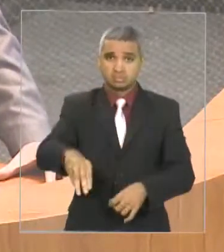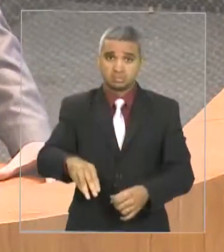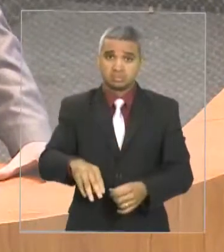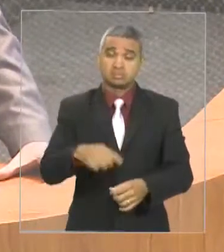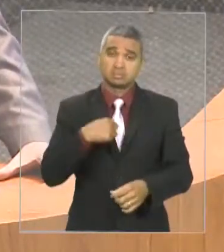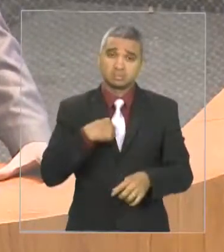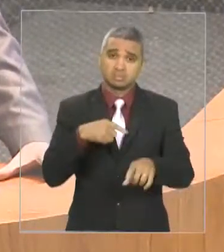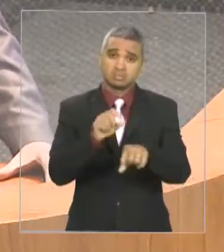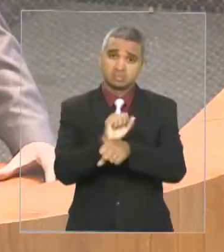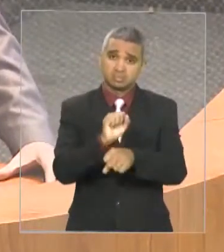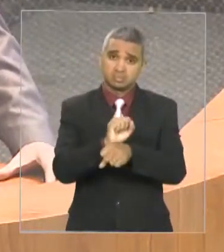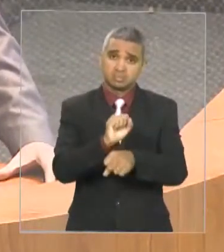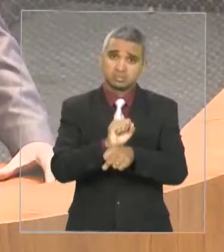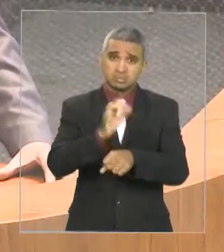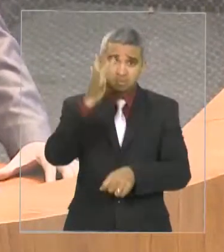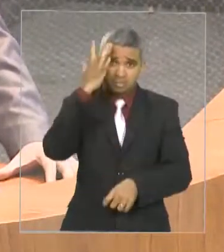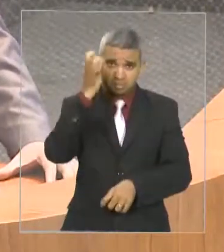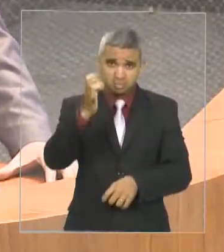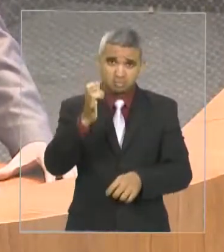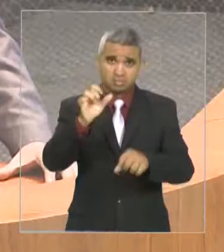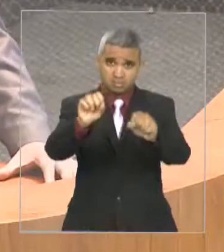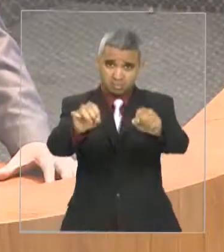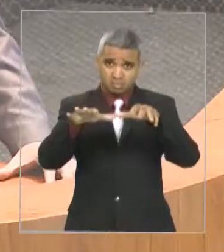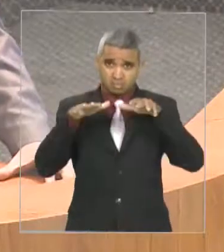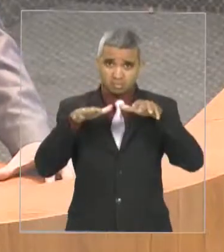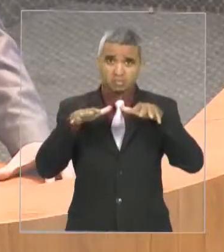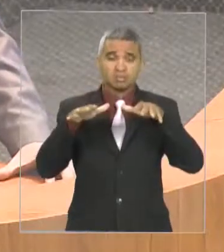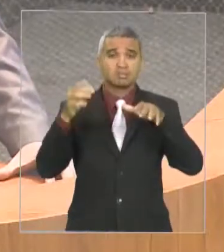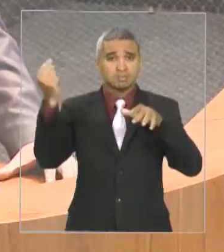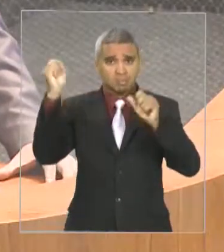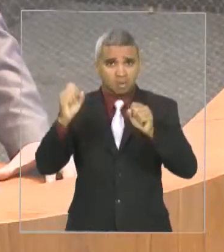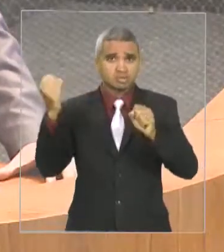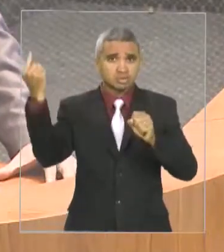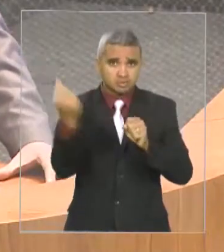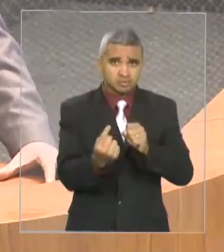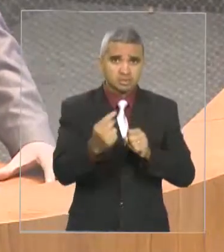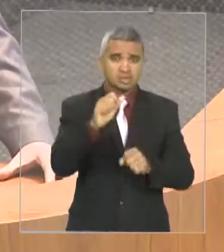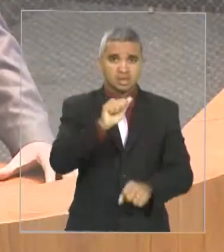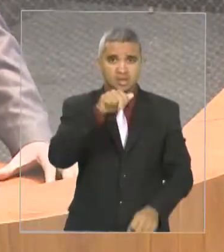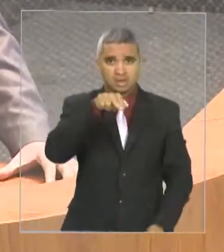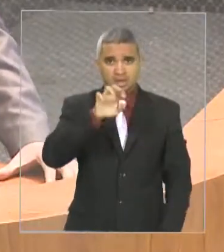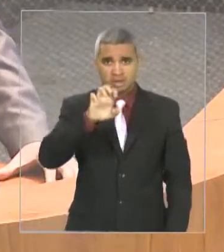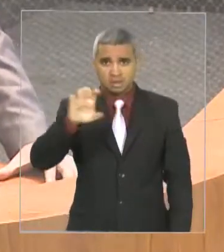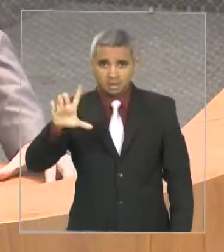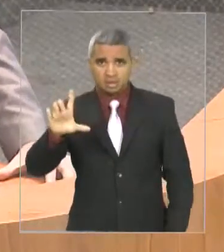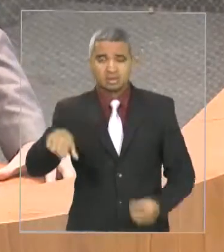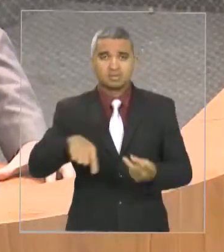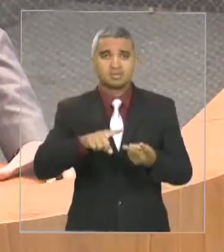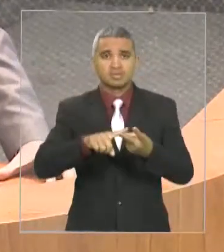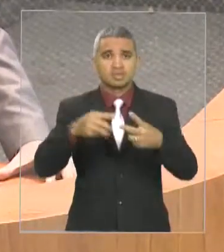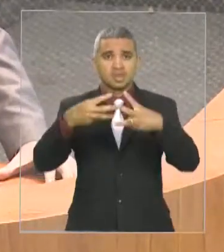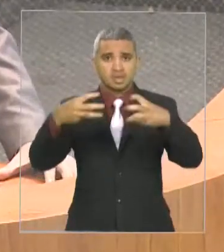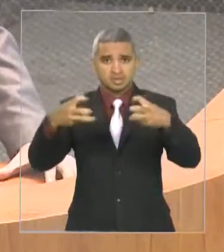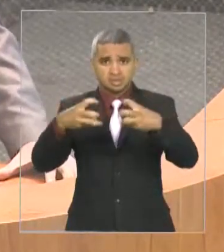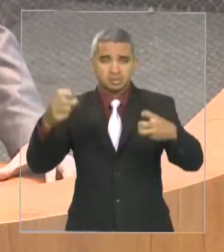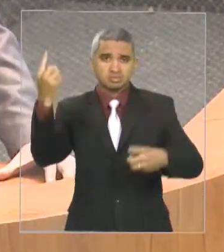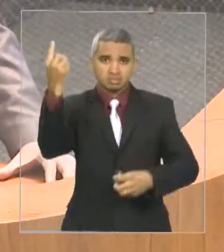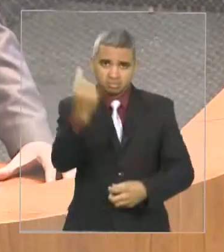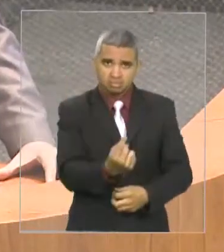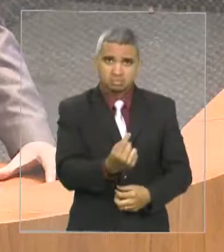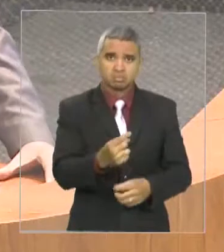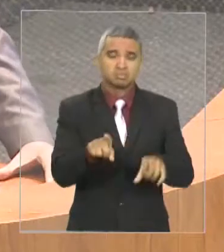espero que na audiência compareça a ANEEL, compareça a SEMAR e que possa dar as